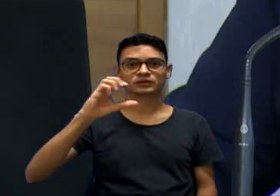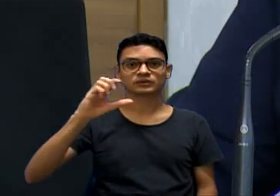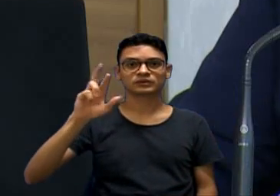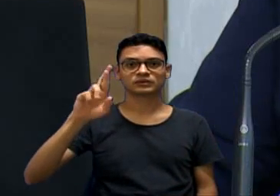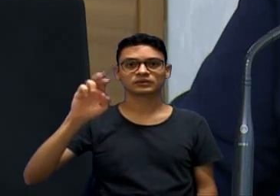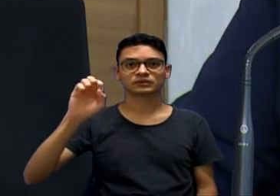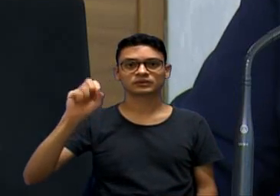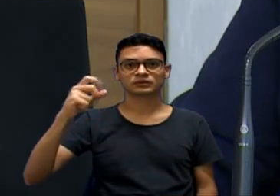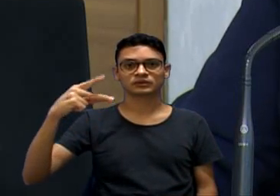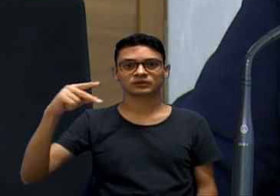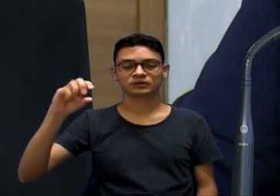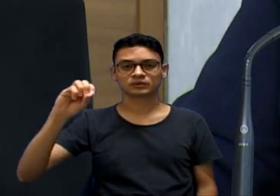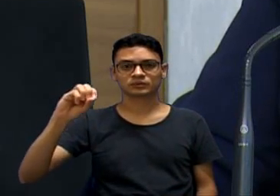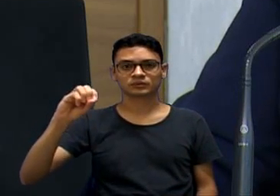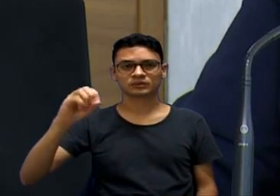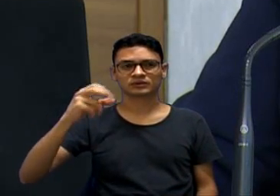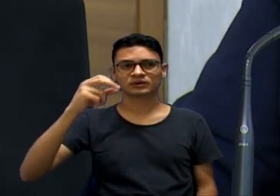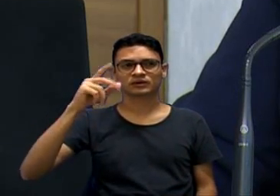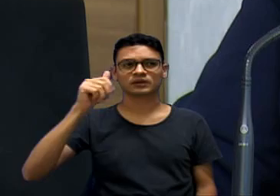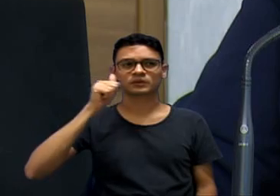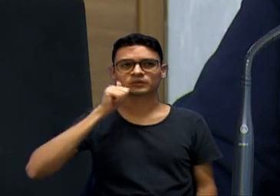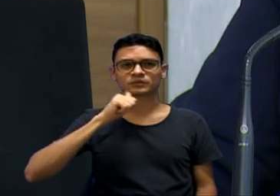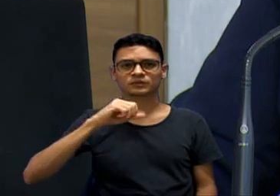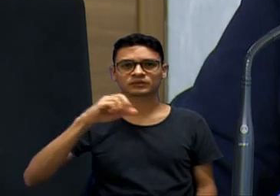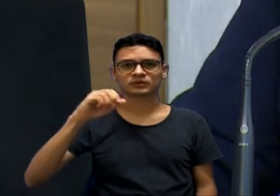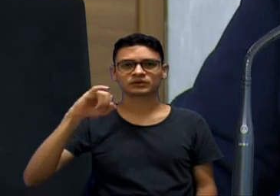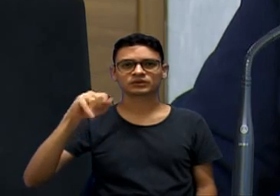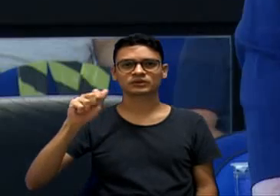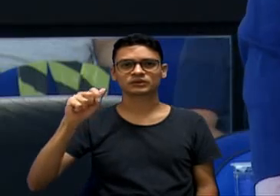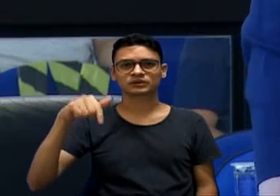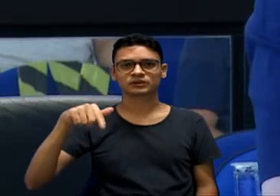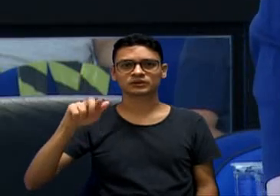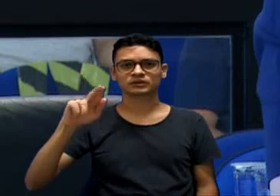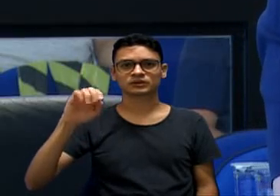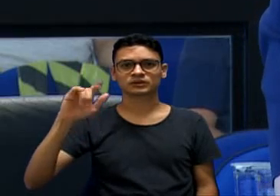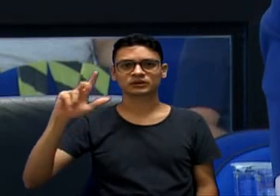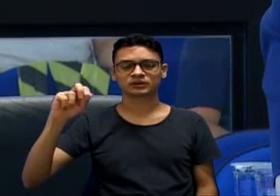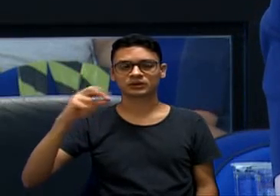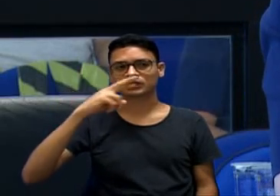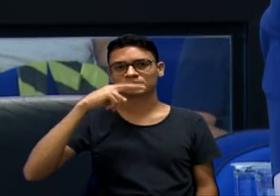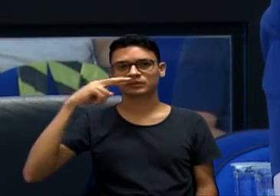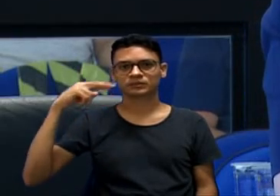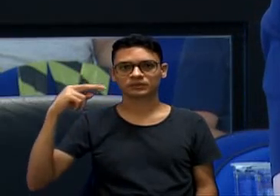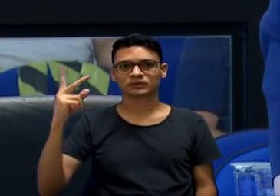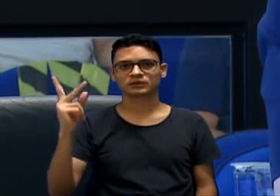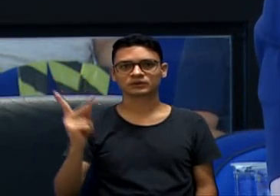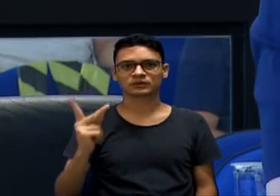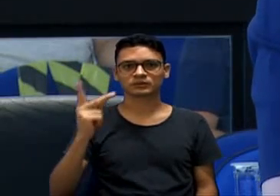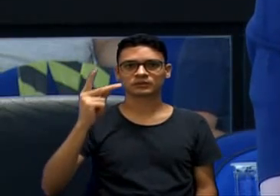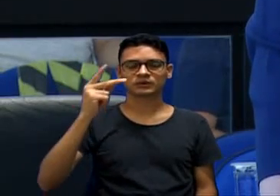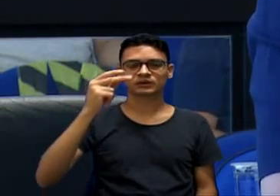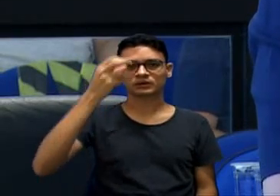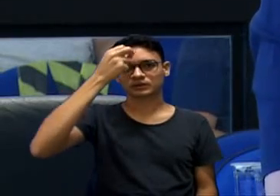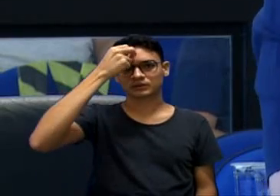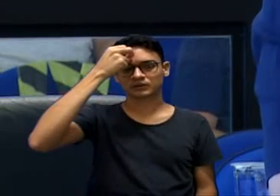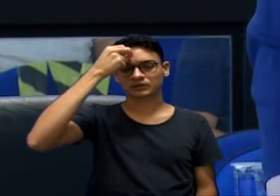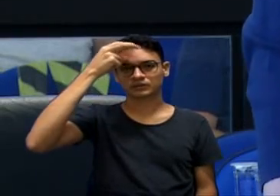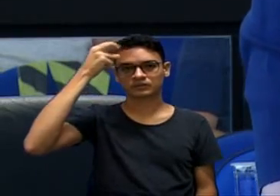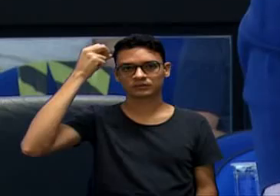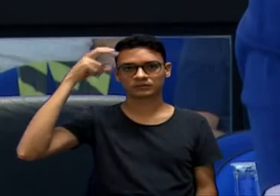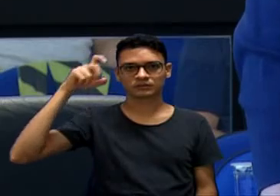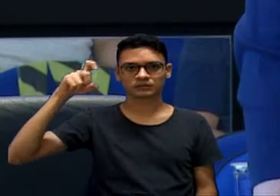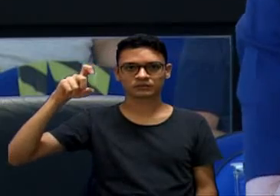para saber? Do Crespo, da Jaqueline? De quem foi esse? Crespo e Manga. Prefeito Crespo e Manga. E Manga também